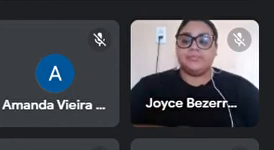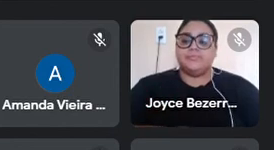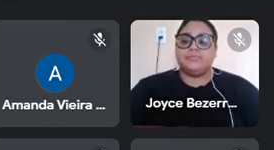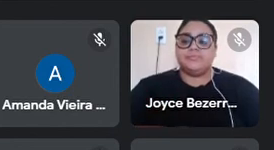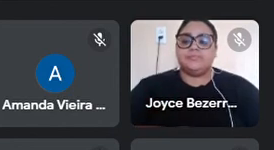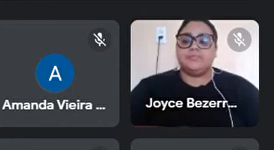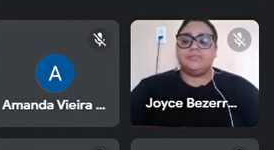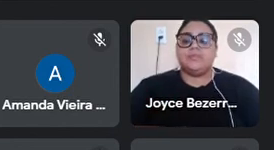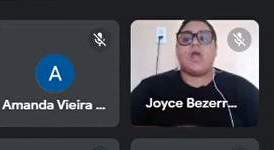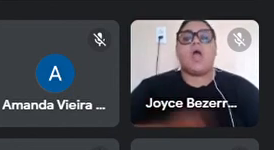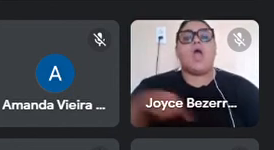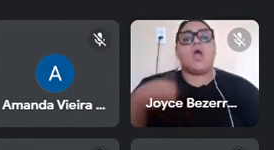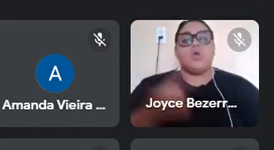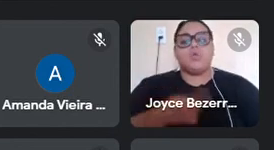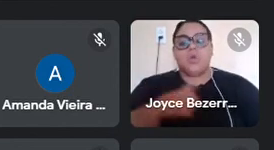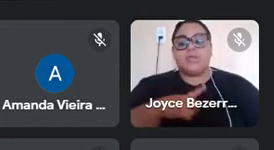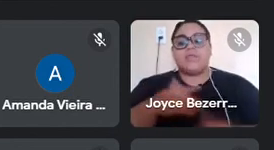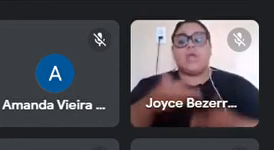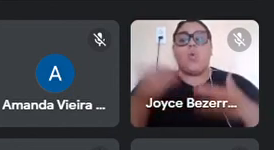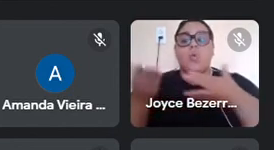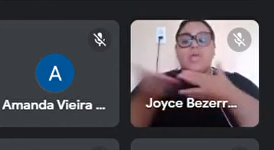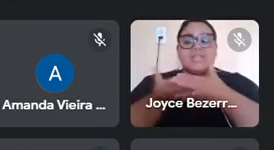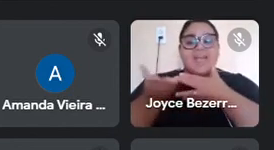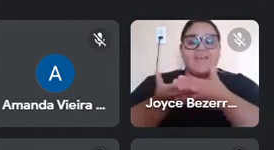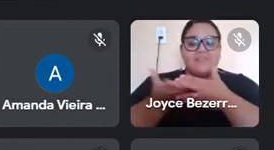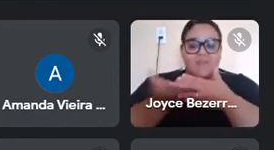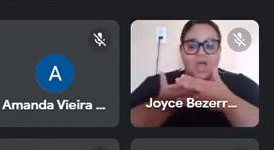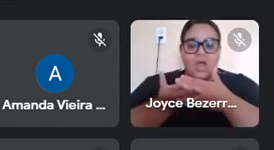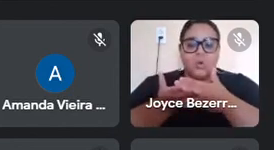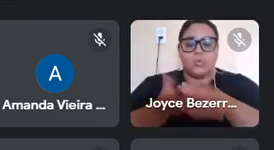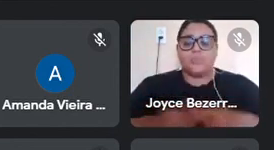Que aí a gente dá um intervalo.